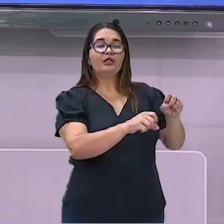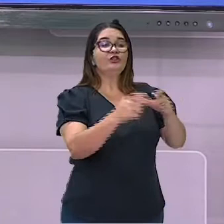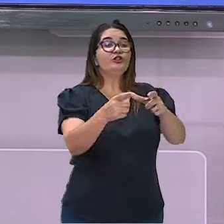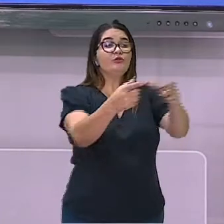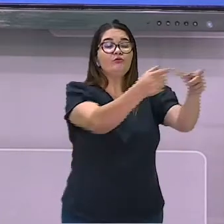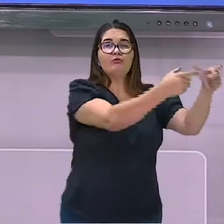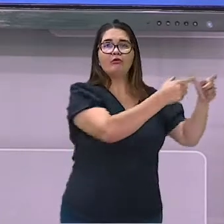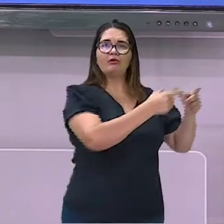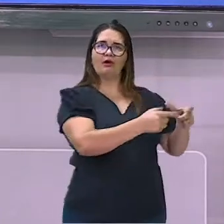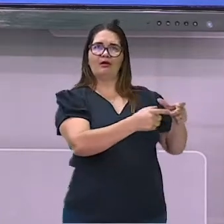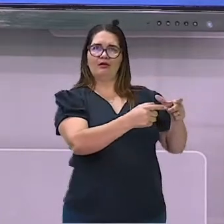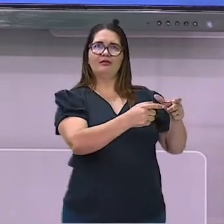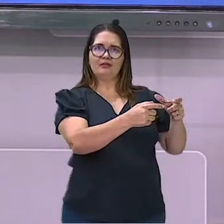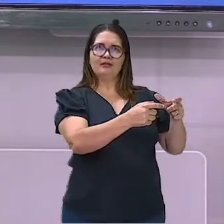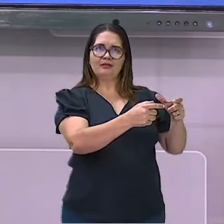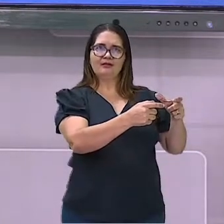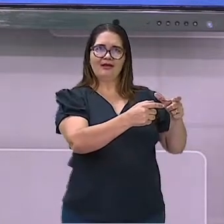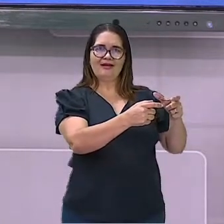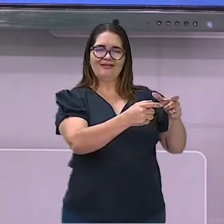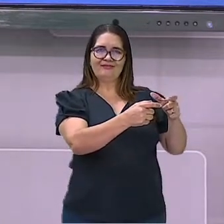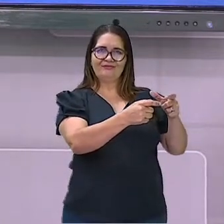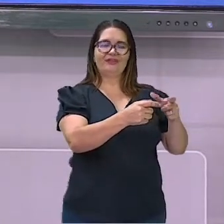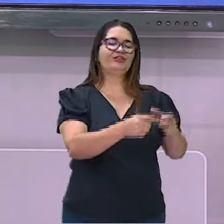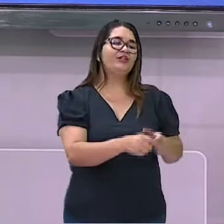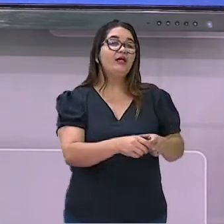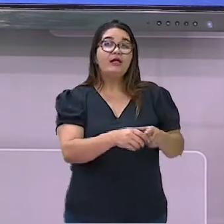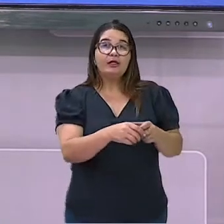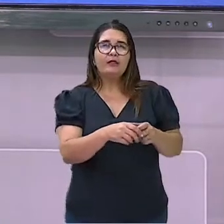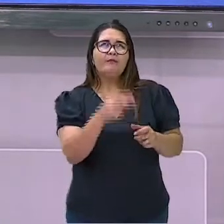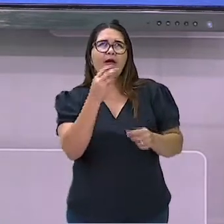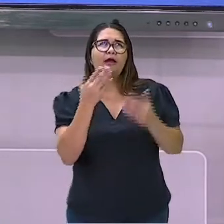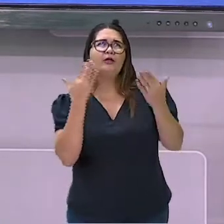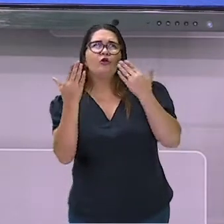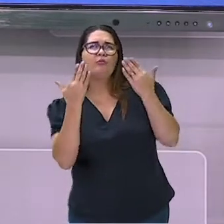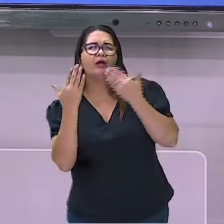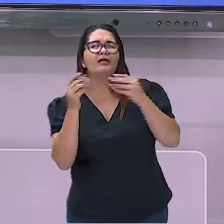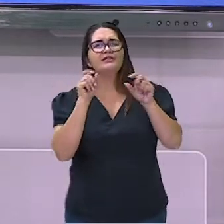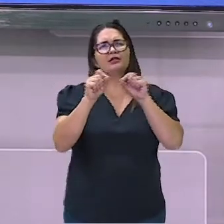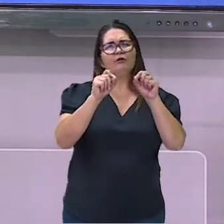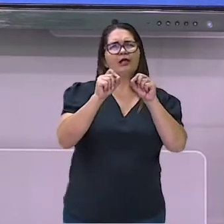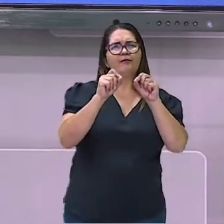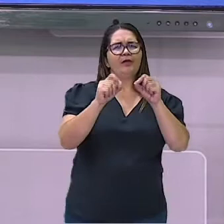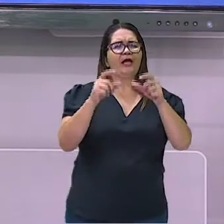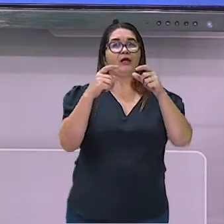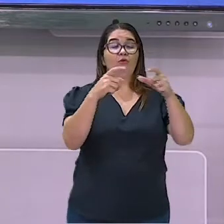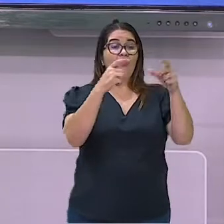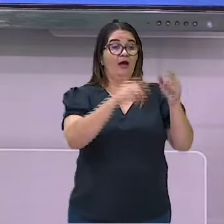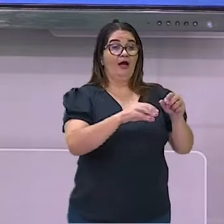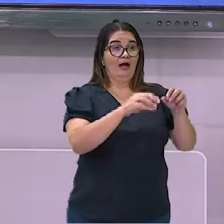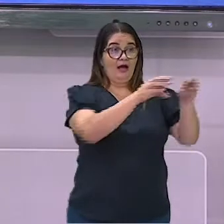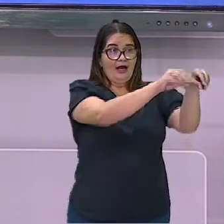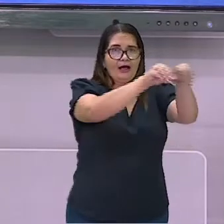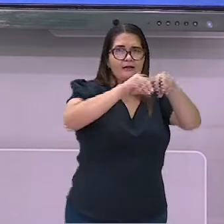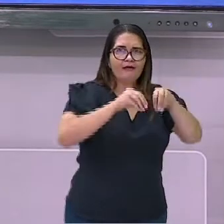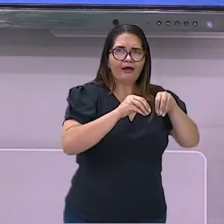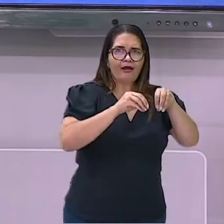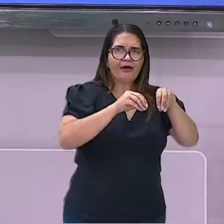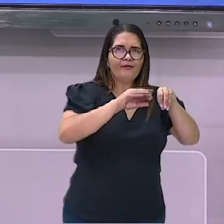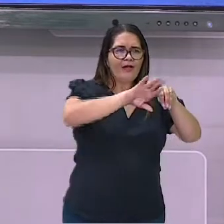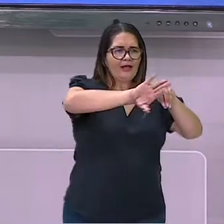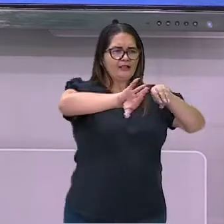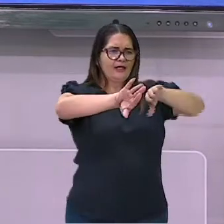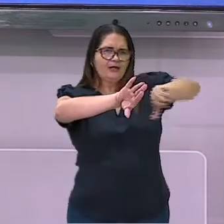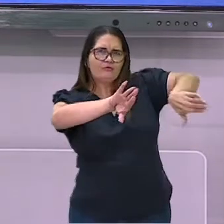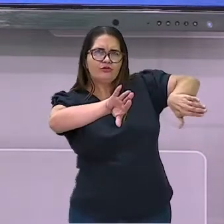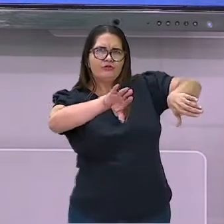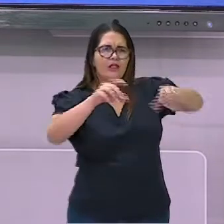plantations consistiam em grandes expansões de terras, ou seja, os latifúndios, controladas por um